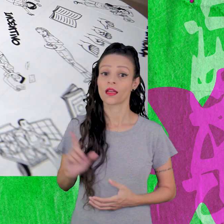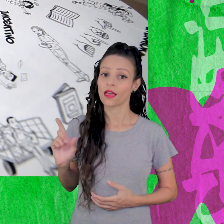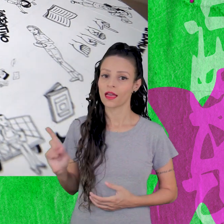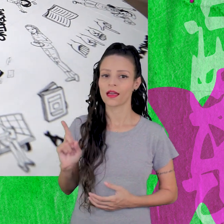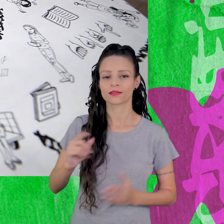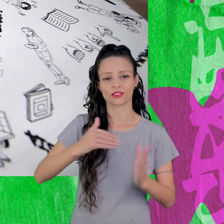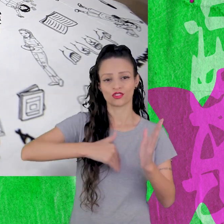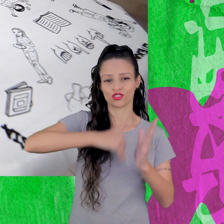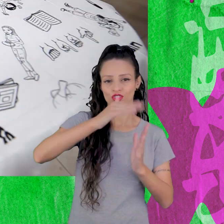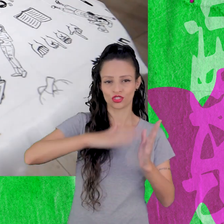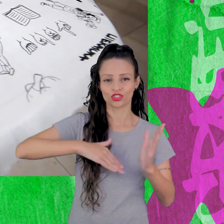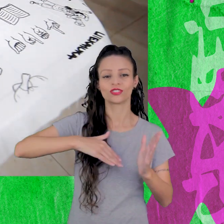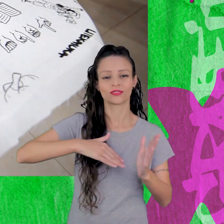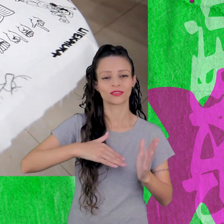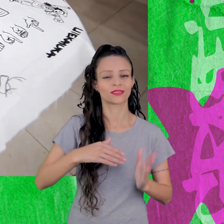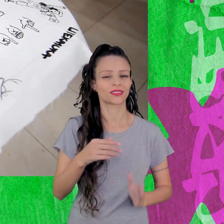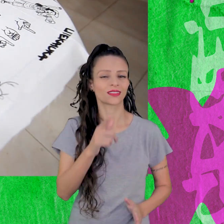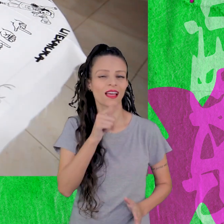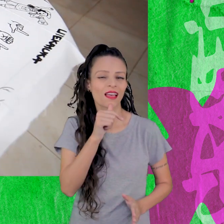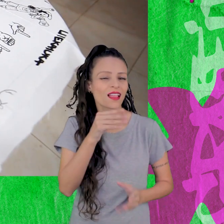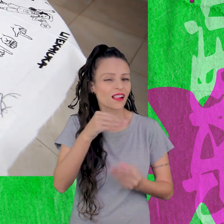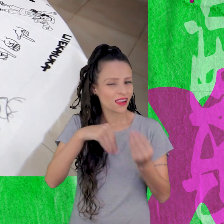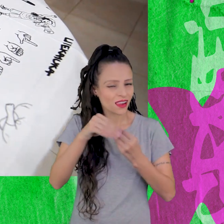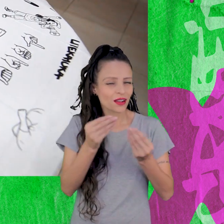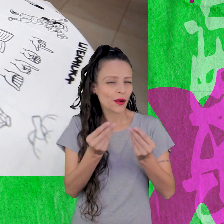está um pouco úmida.